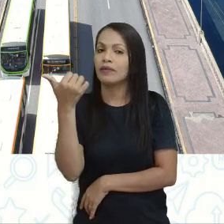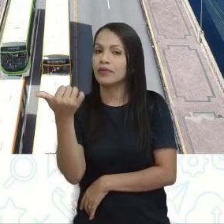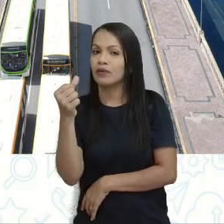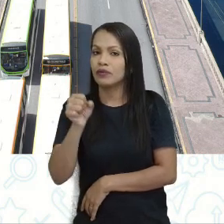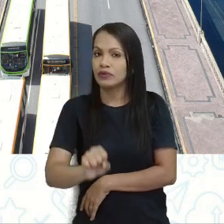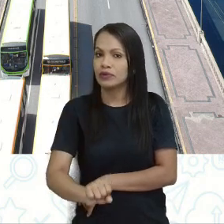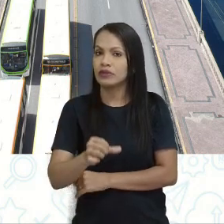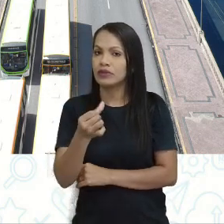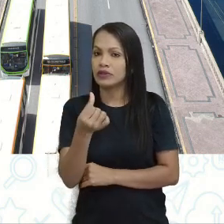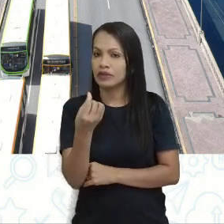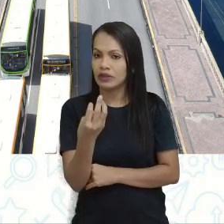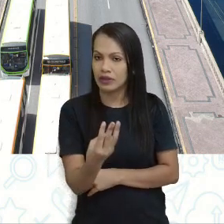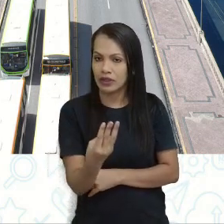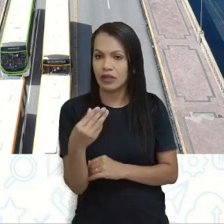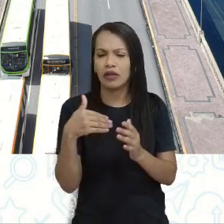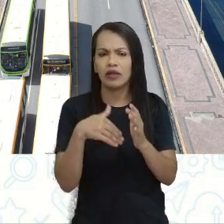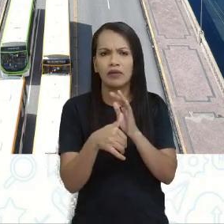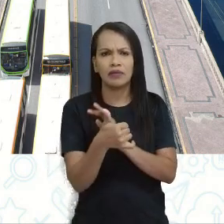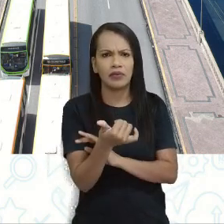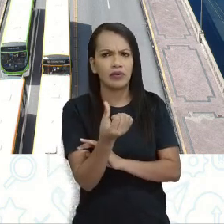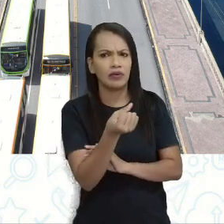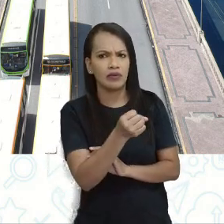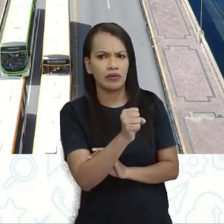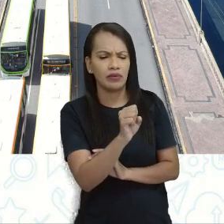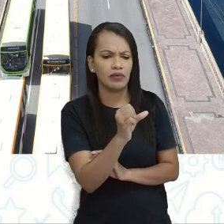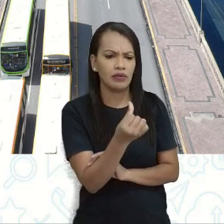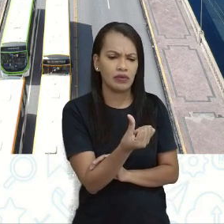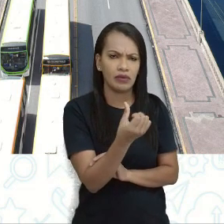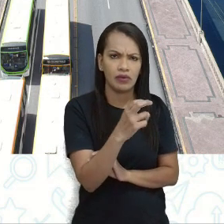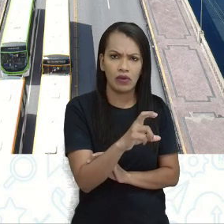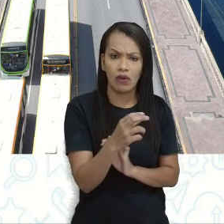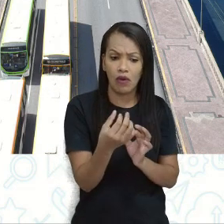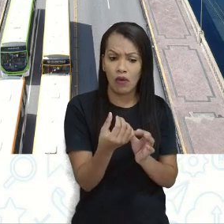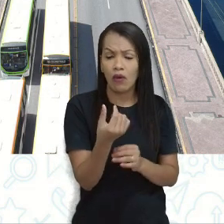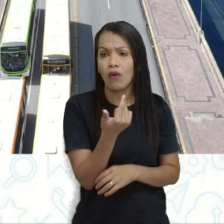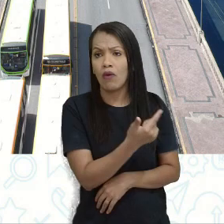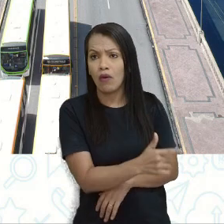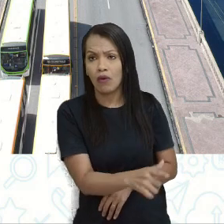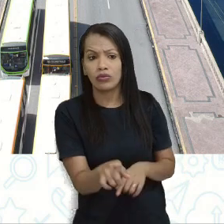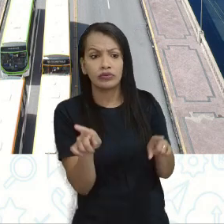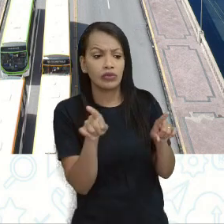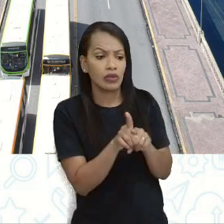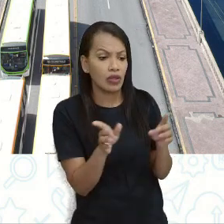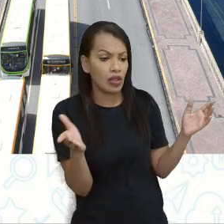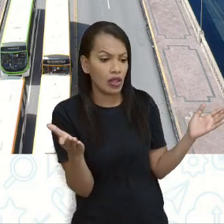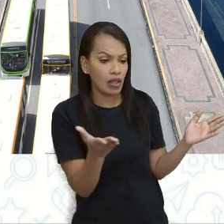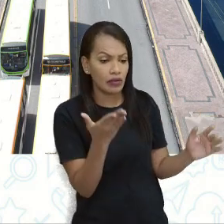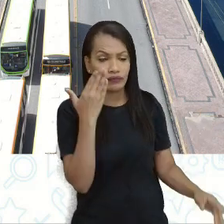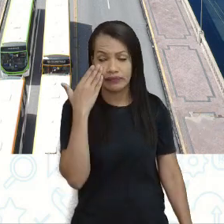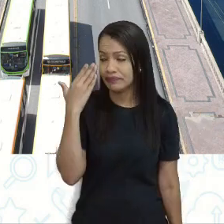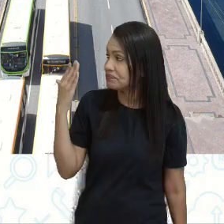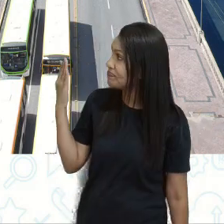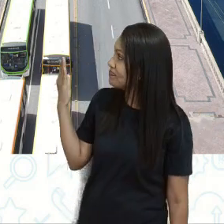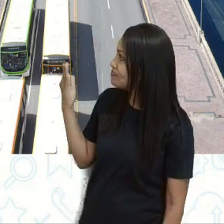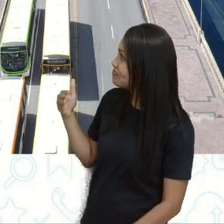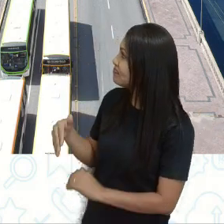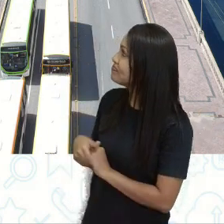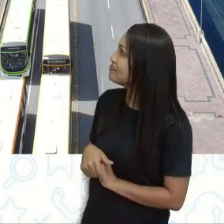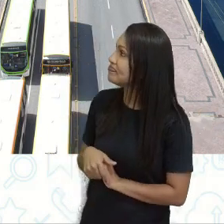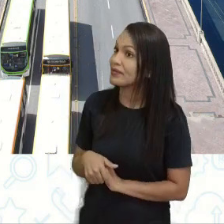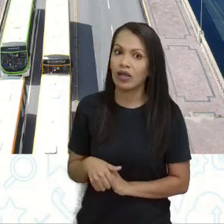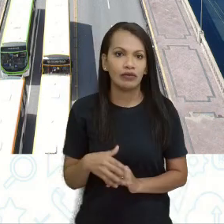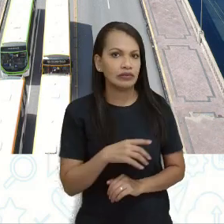século XIX. E a outra imagem, uma imagem atual, né? Dos dias atuais aí,